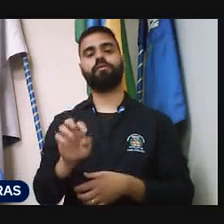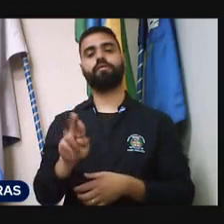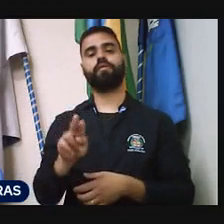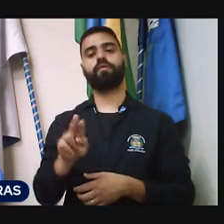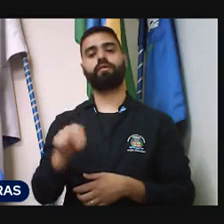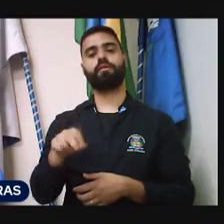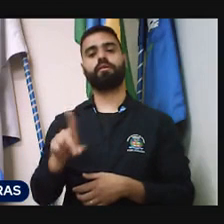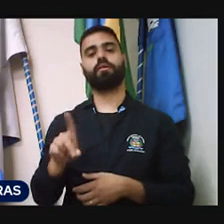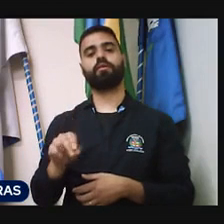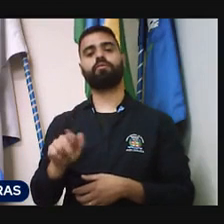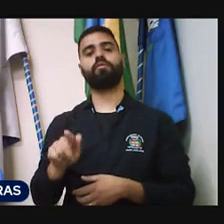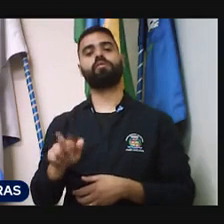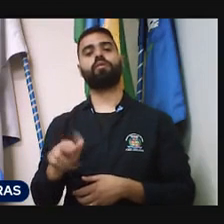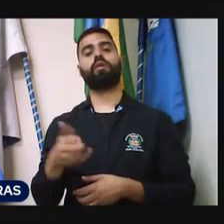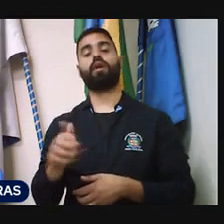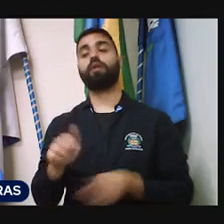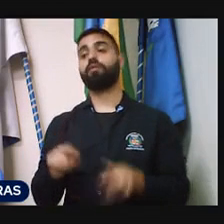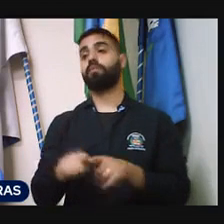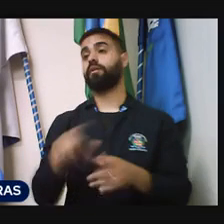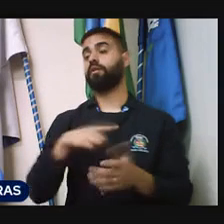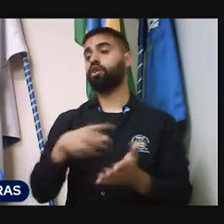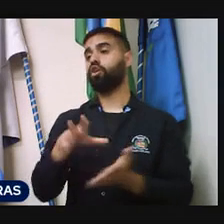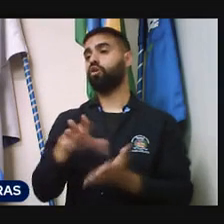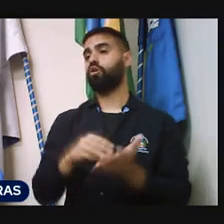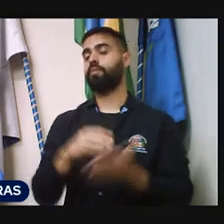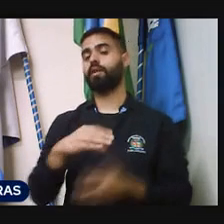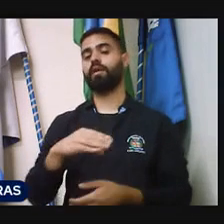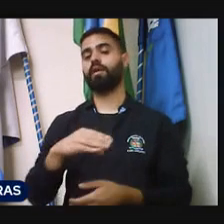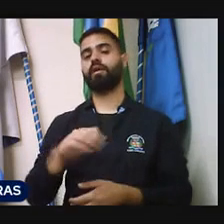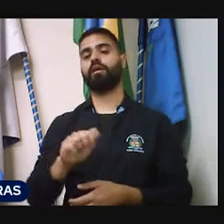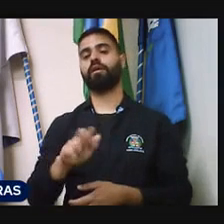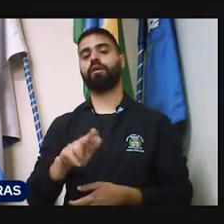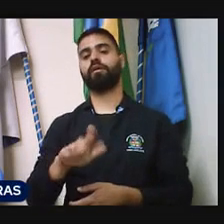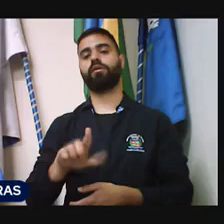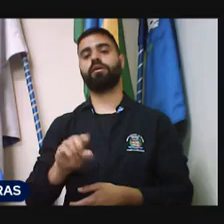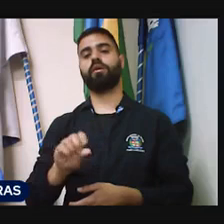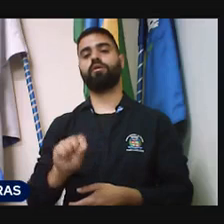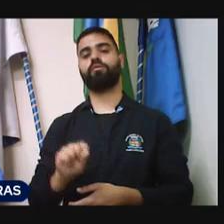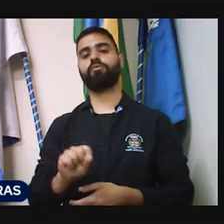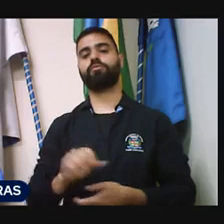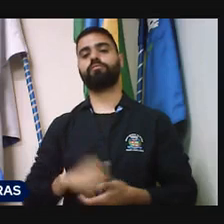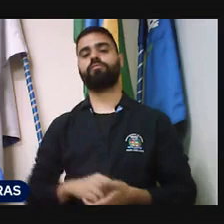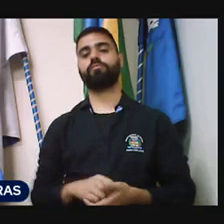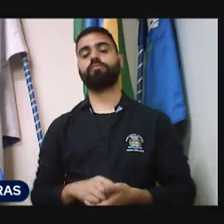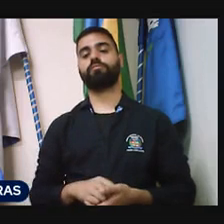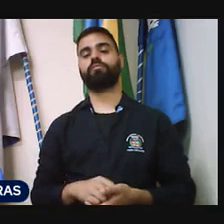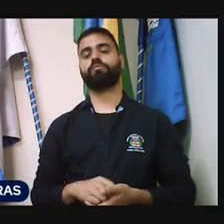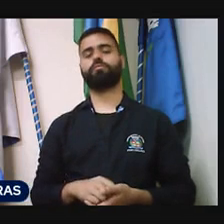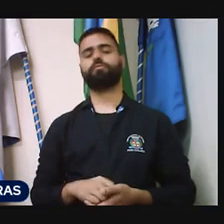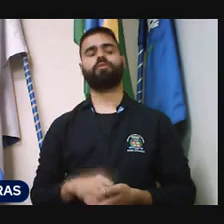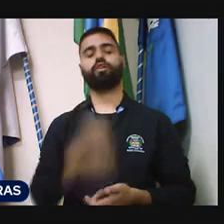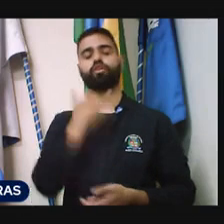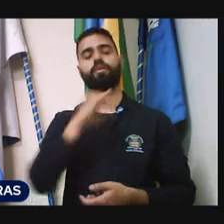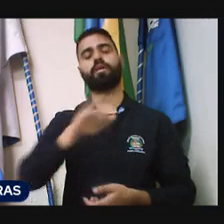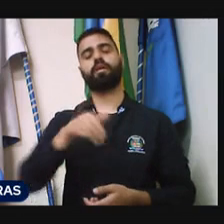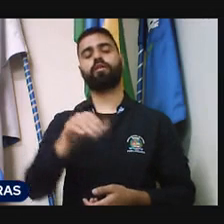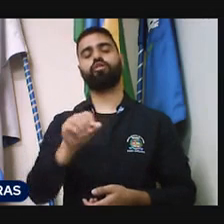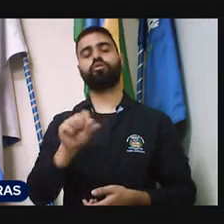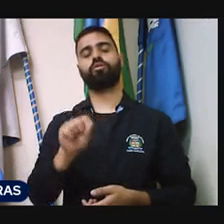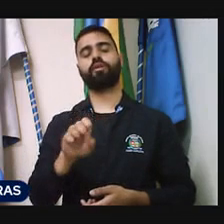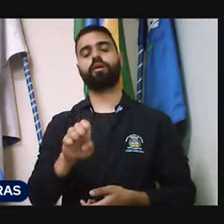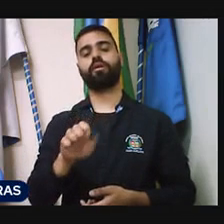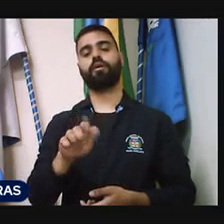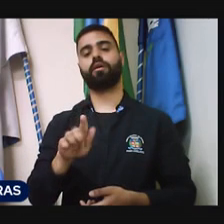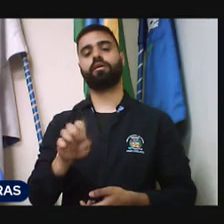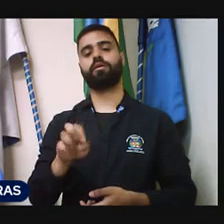Luiz Fernando cortar da Graça com cópia ao secretário municipal de obras e planejamento Urbano tem o José Geraldo Barbosa Chaves que